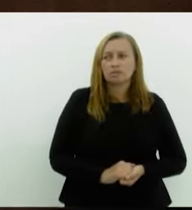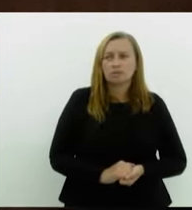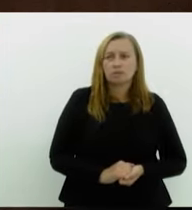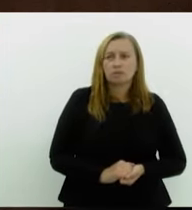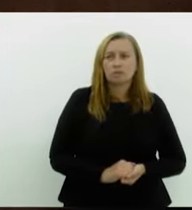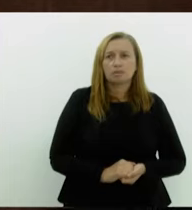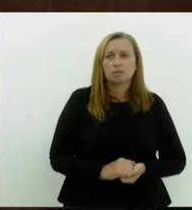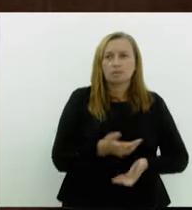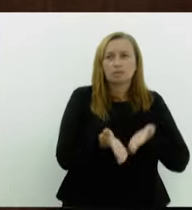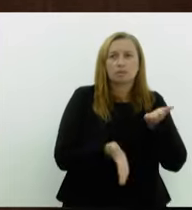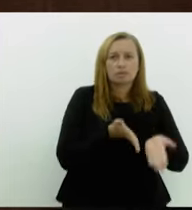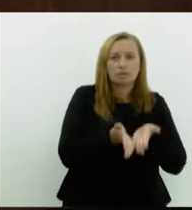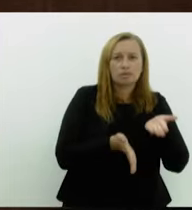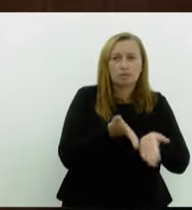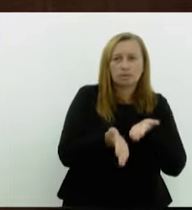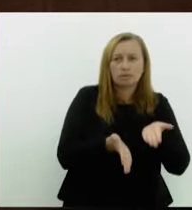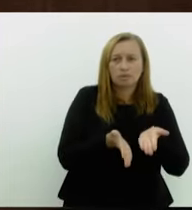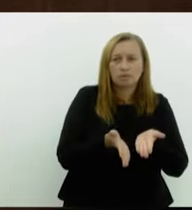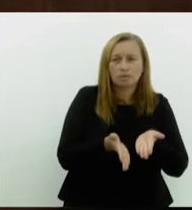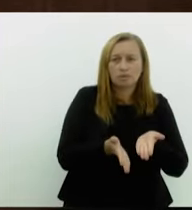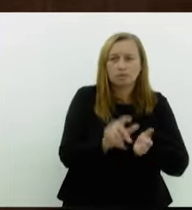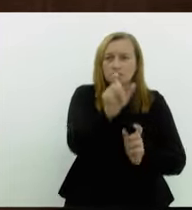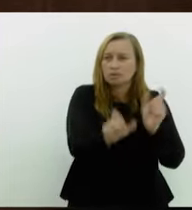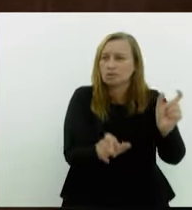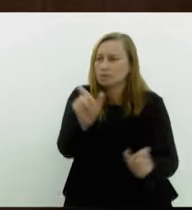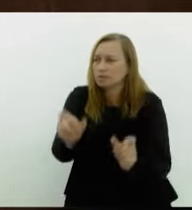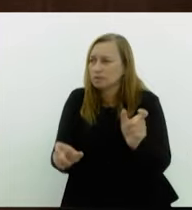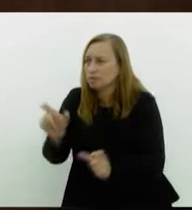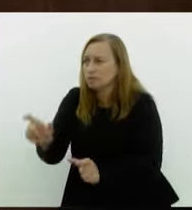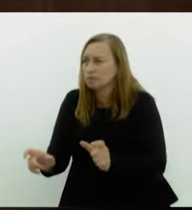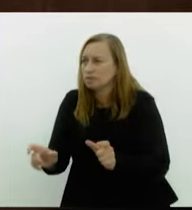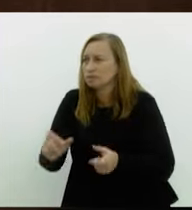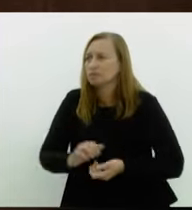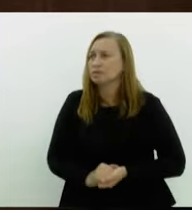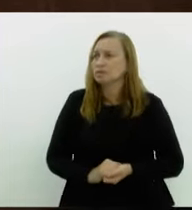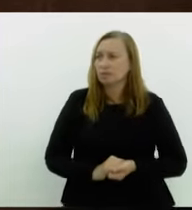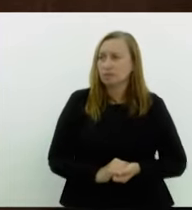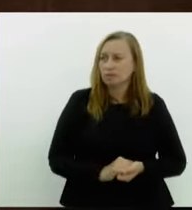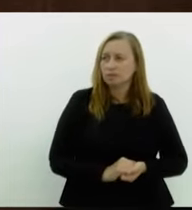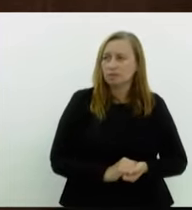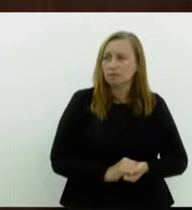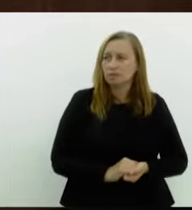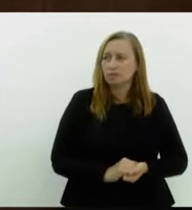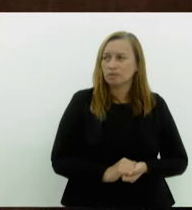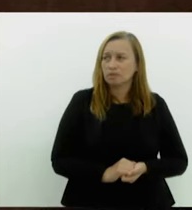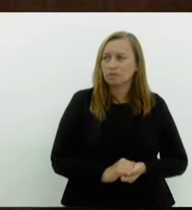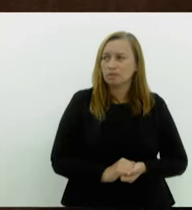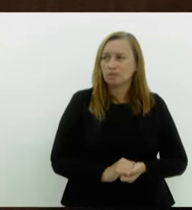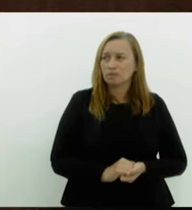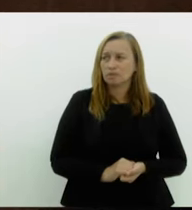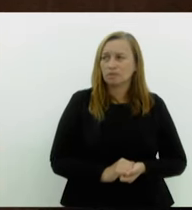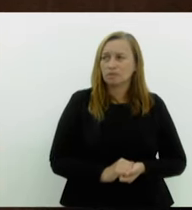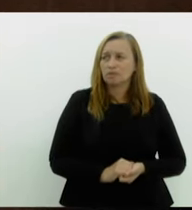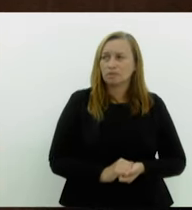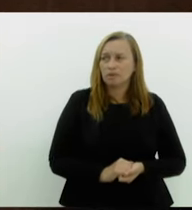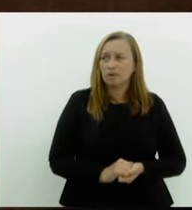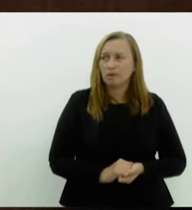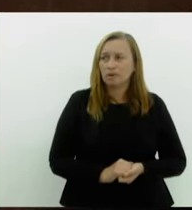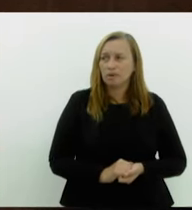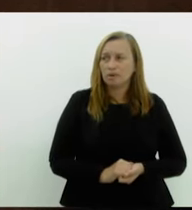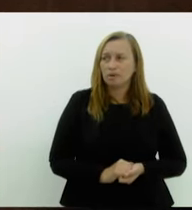que cuidar das vítimas, a gente tem que cuidar das causas, para que haja o menor número possível de vítimas. Deputado